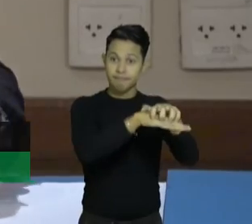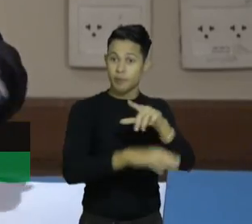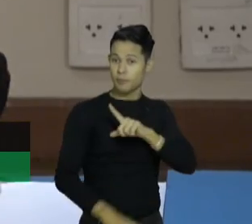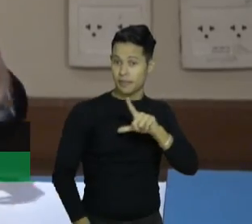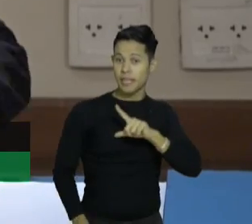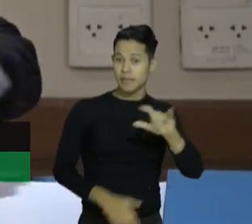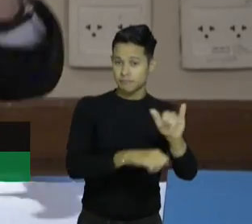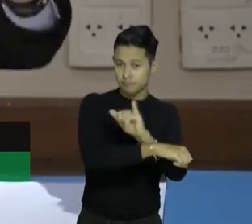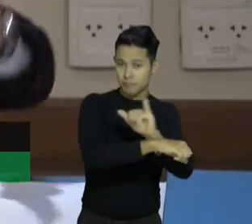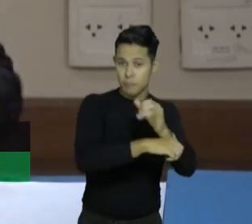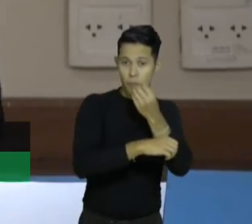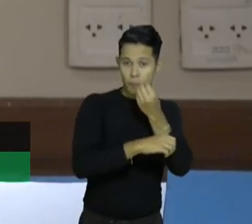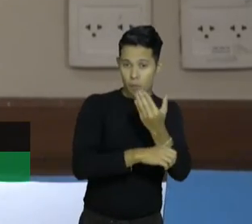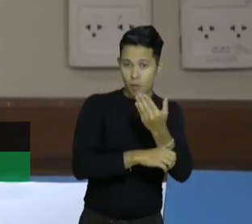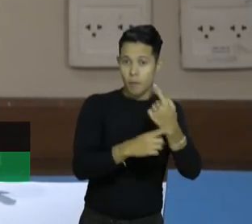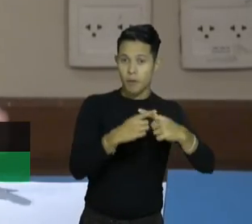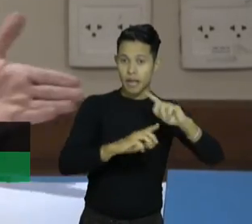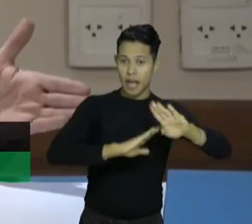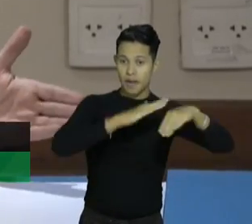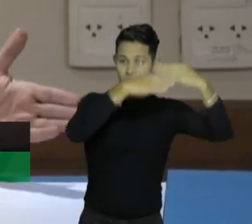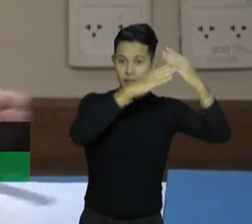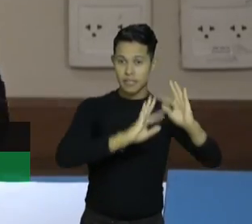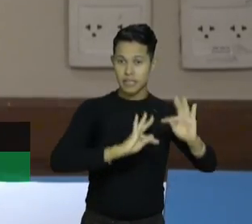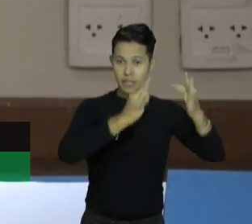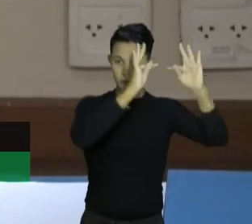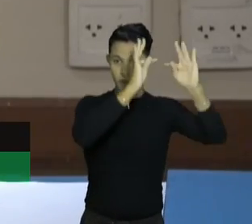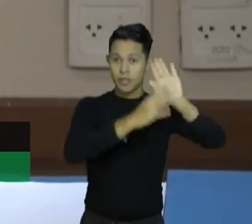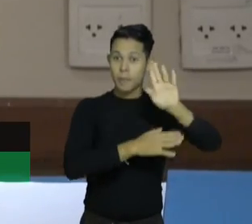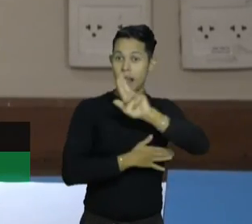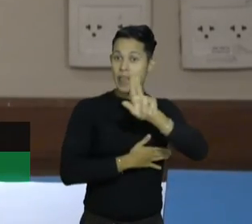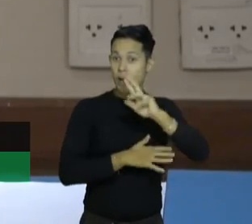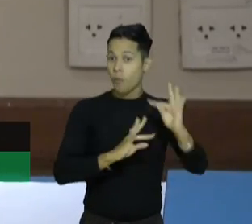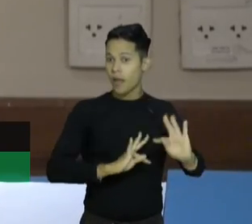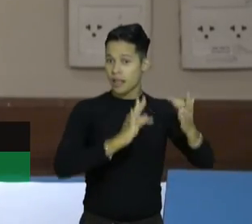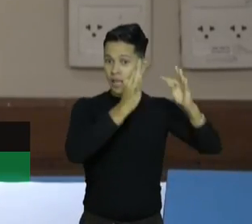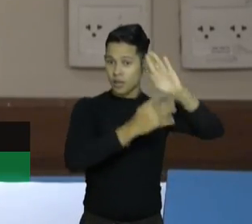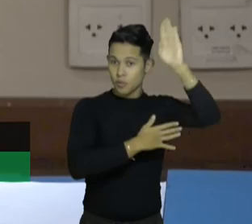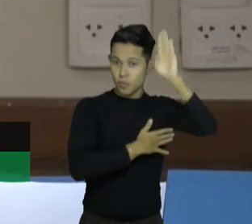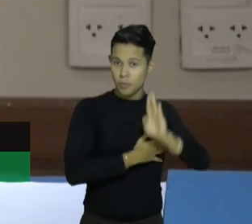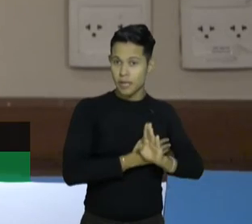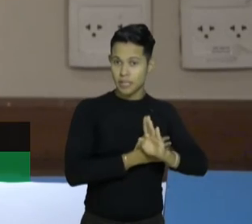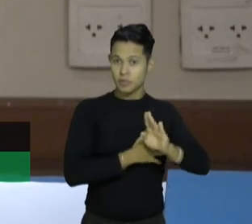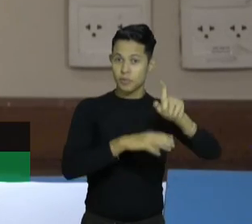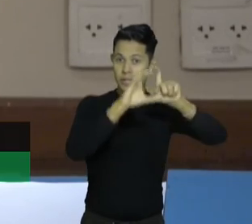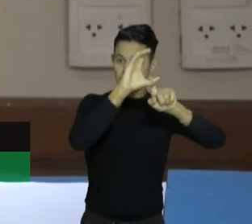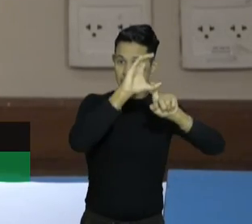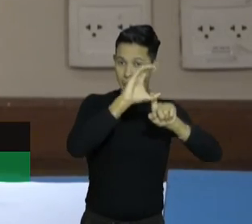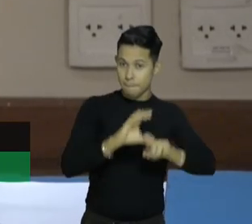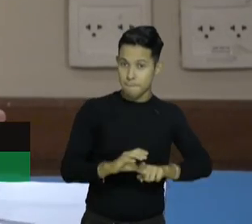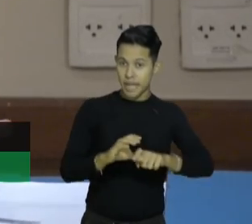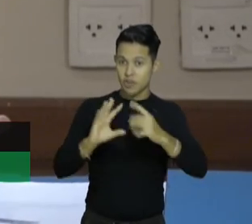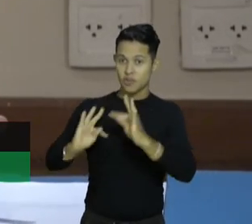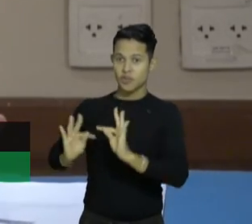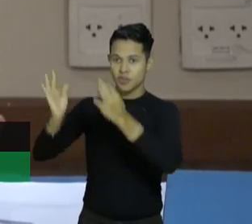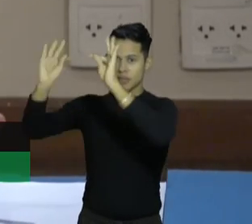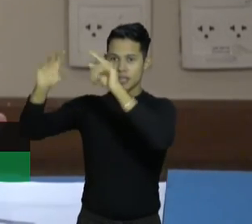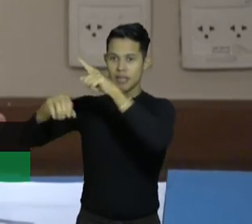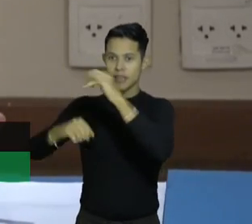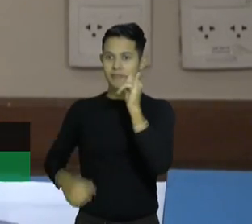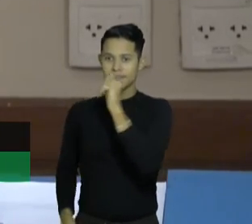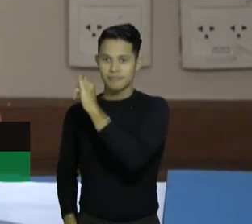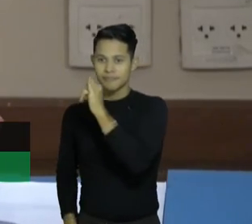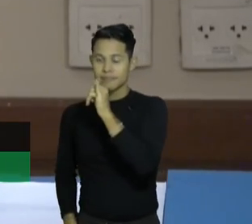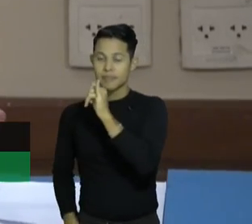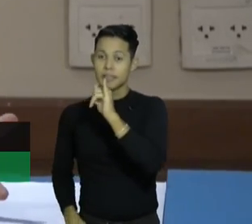na tecnologia mas um lado ruim porque a gente avança sem tecnologia própria né ou dependendo da tecnologia Alia mesma coisa pra propriedade intelectual